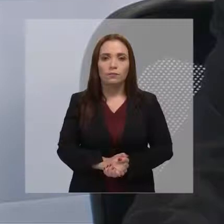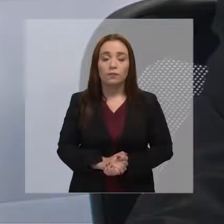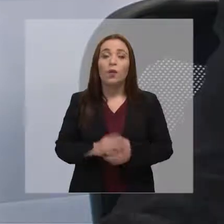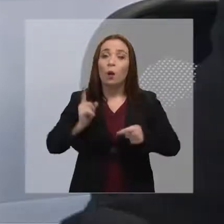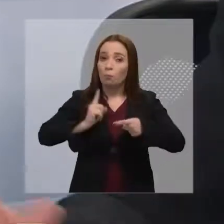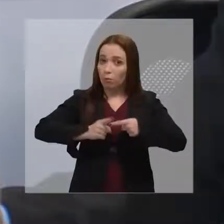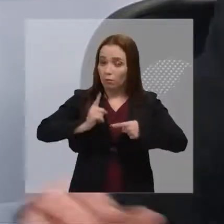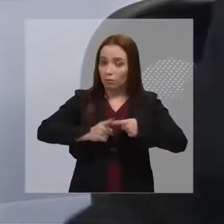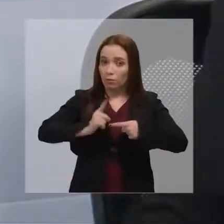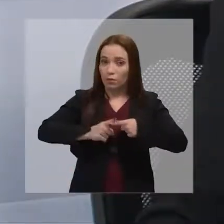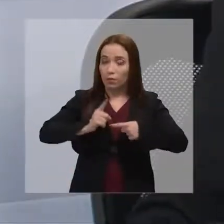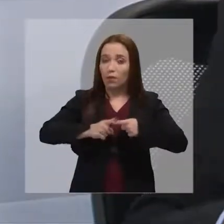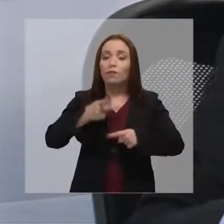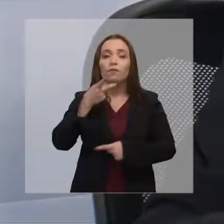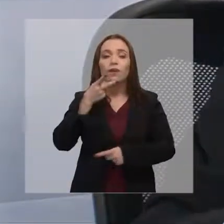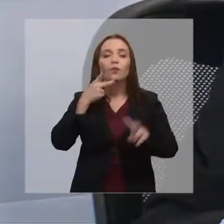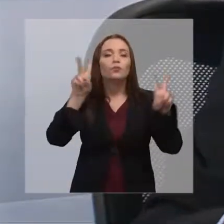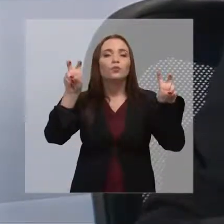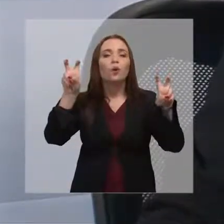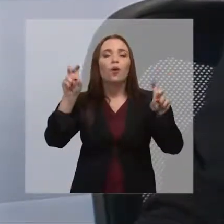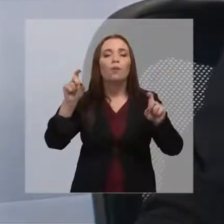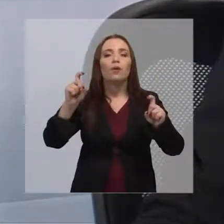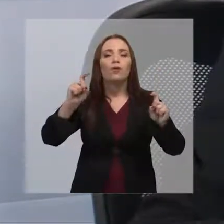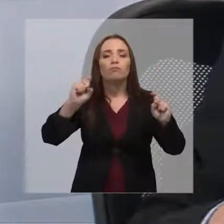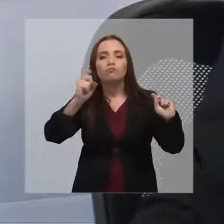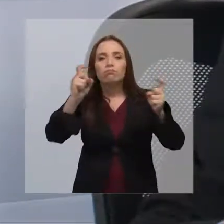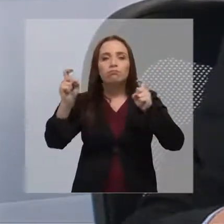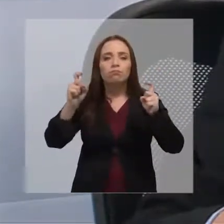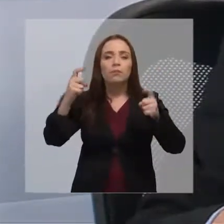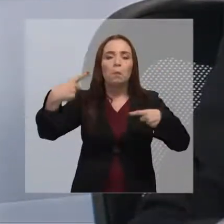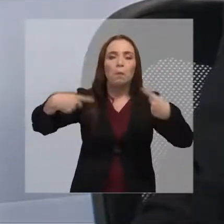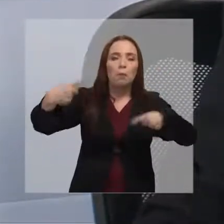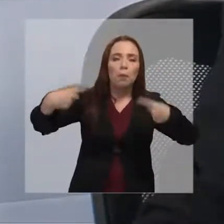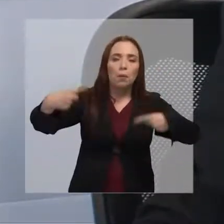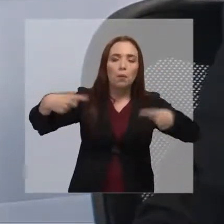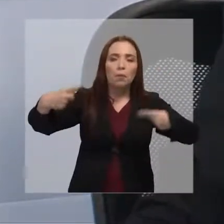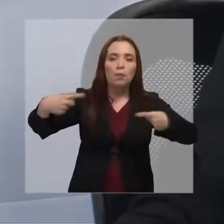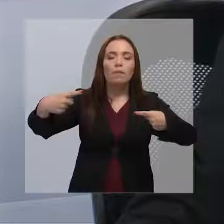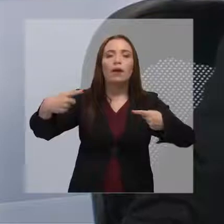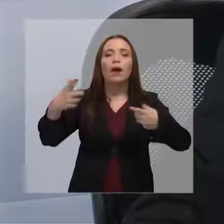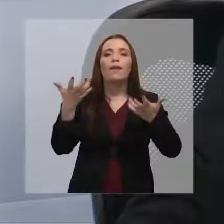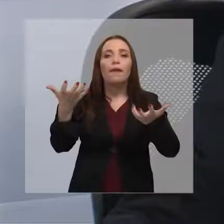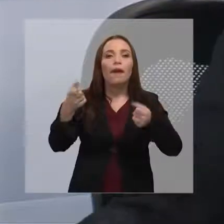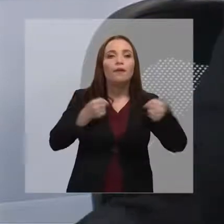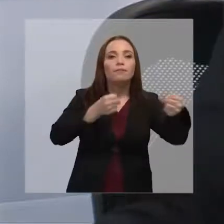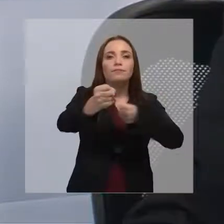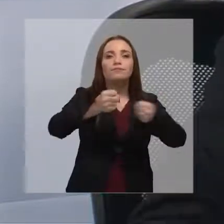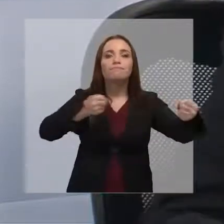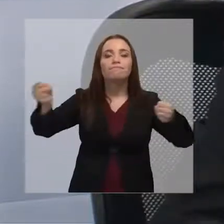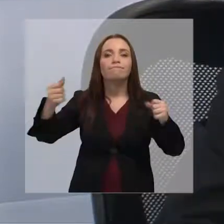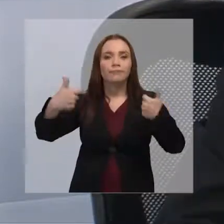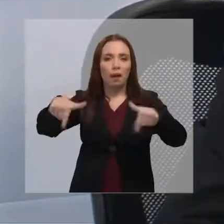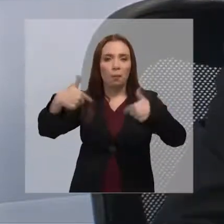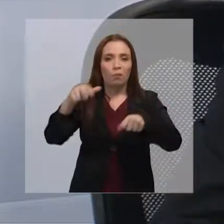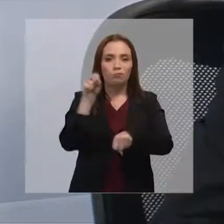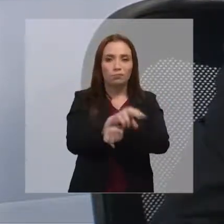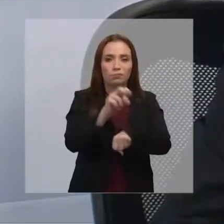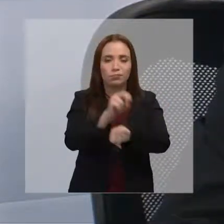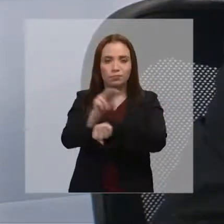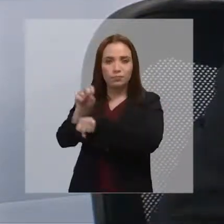menos. Por quê? Quando se falou na discussão do segundo e terceiro escalão, de cargos como Aquidocas,